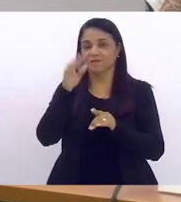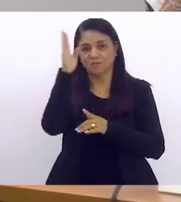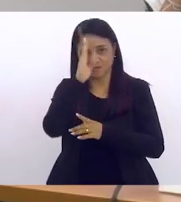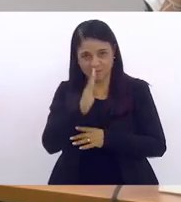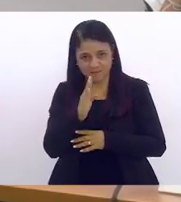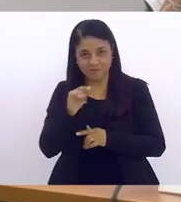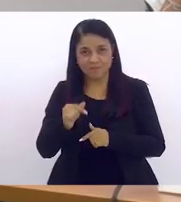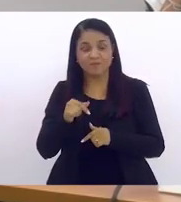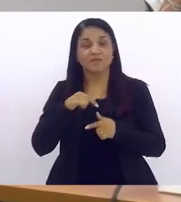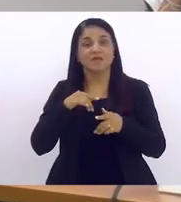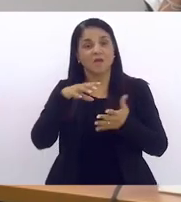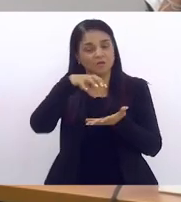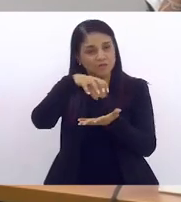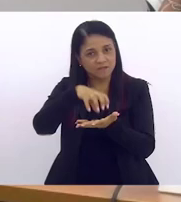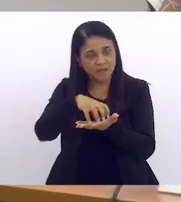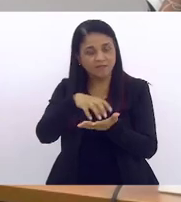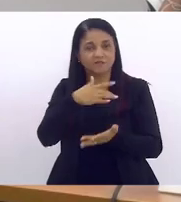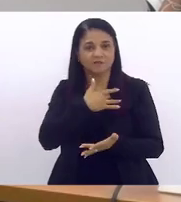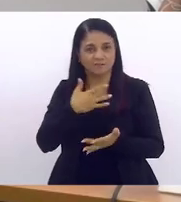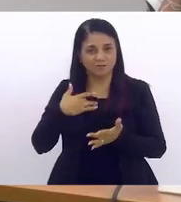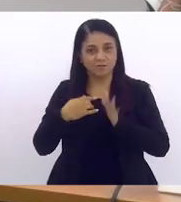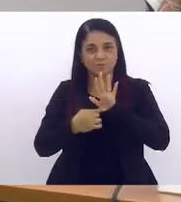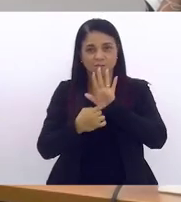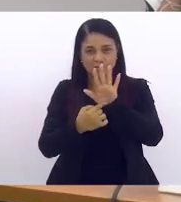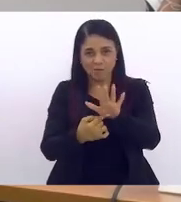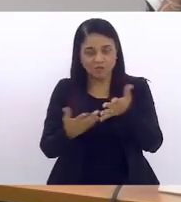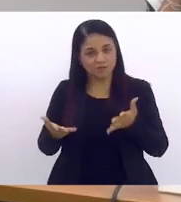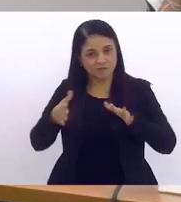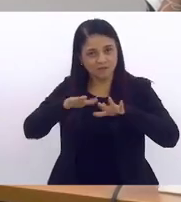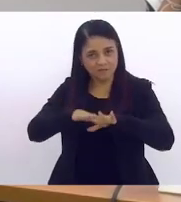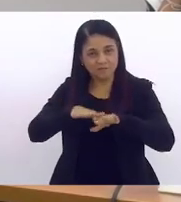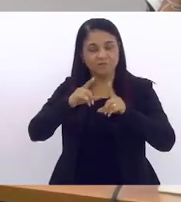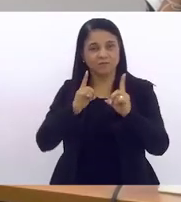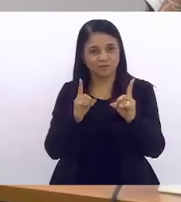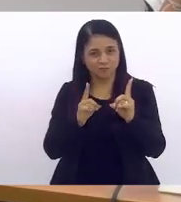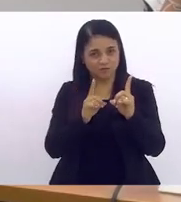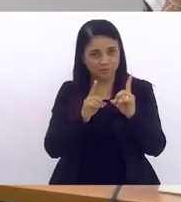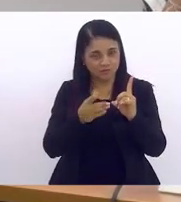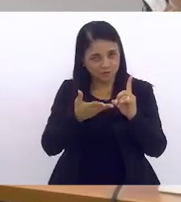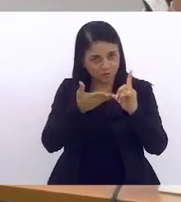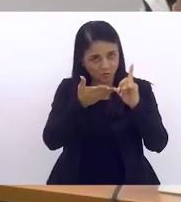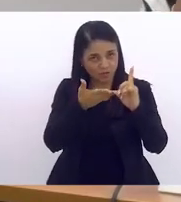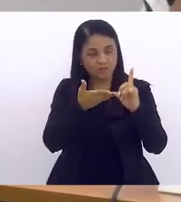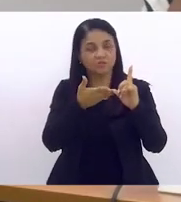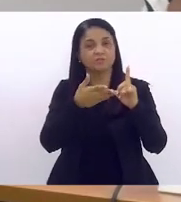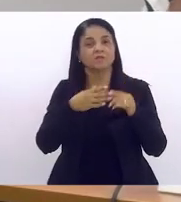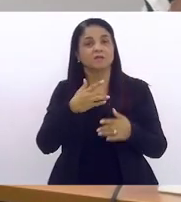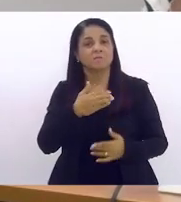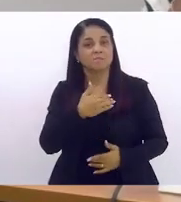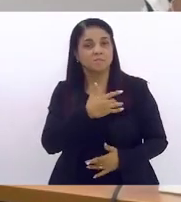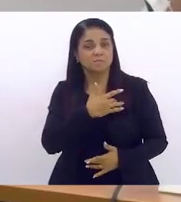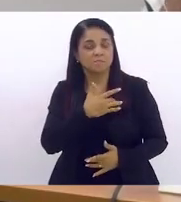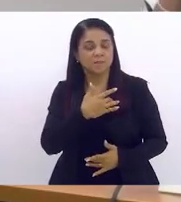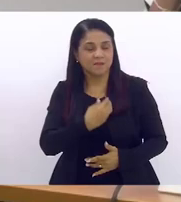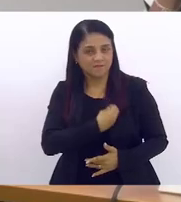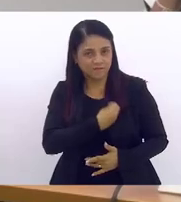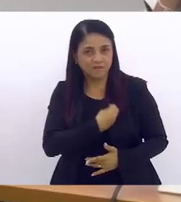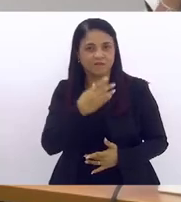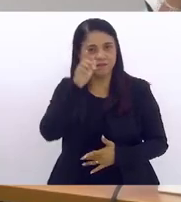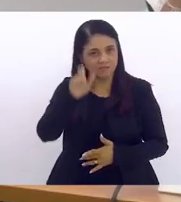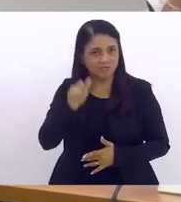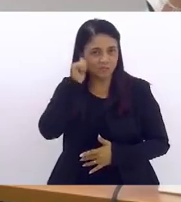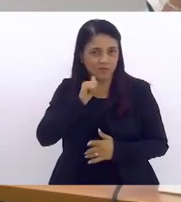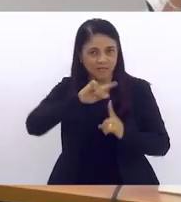dessa unidade de saúde colabora para demonstrar a efetividade da integração das doulas no SUS e pela vida das mulheres, e experiências positivas